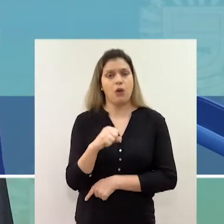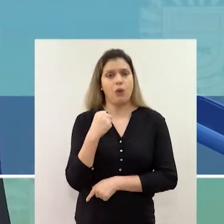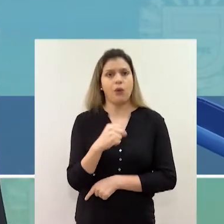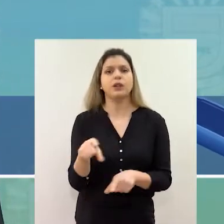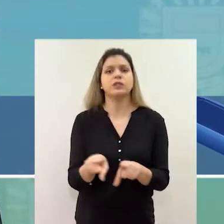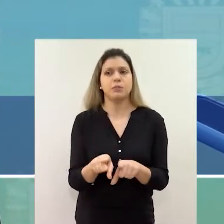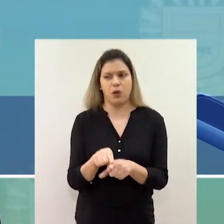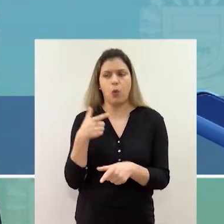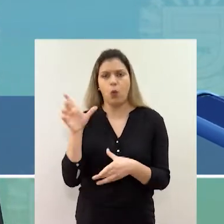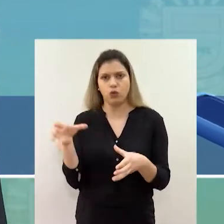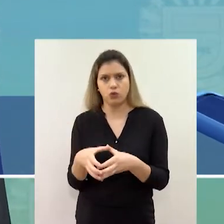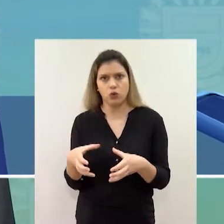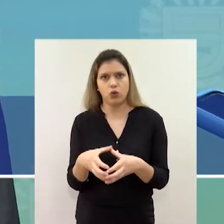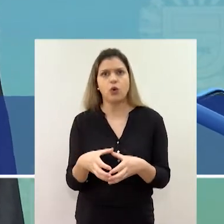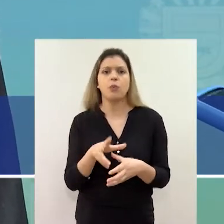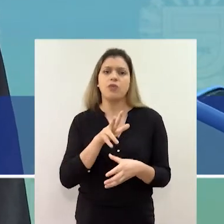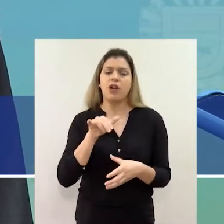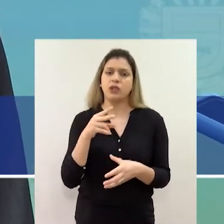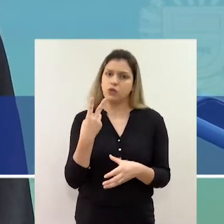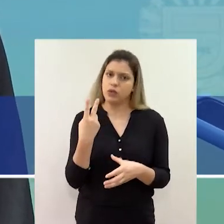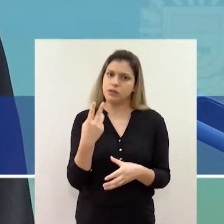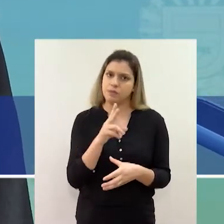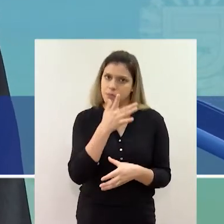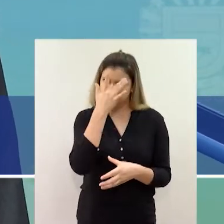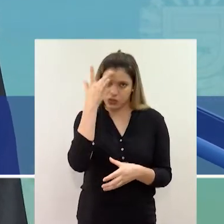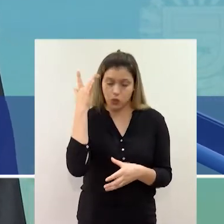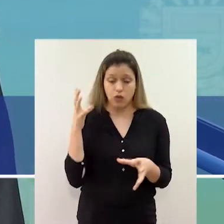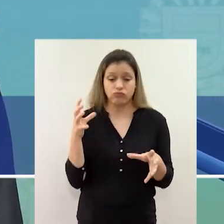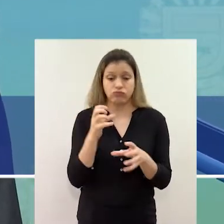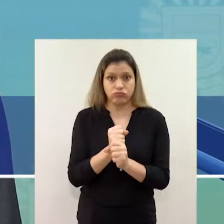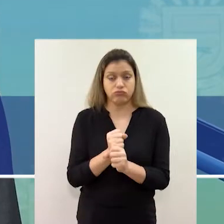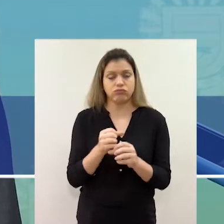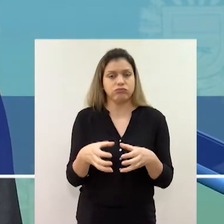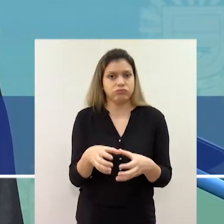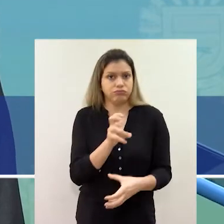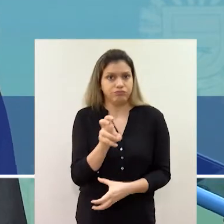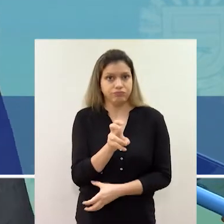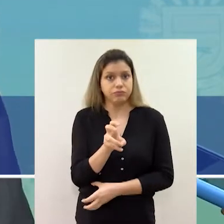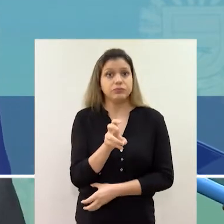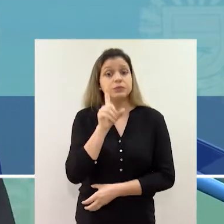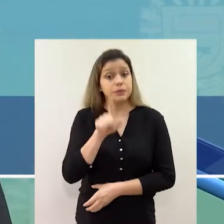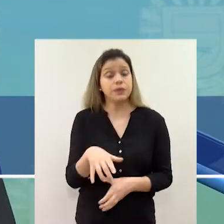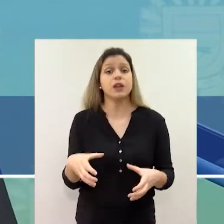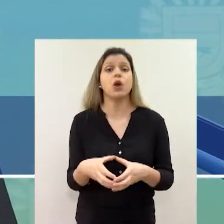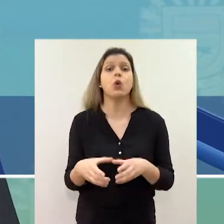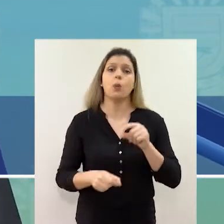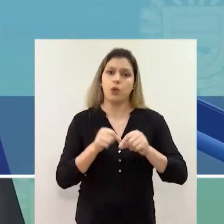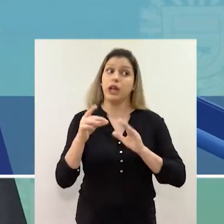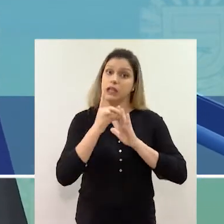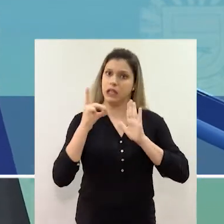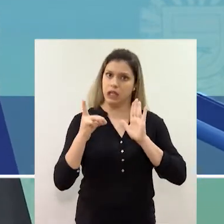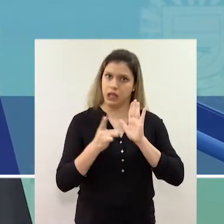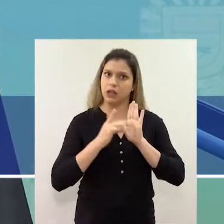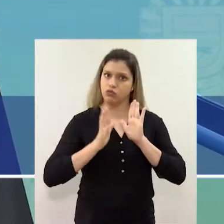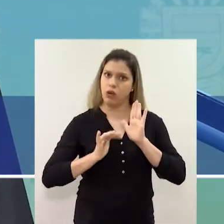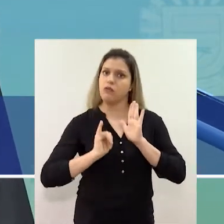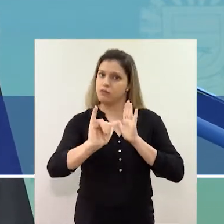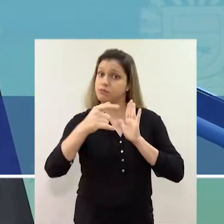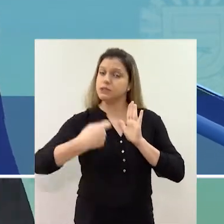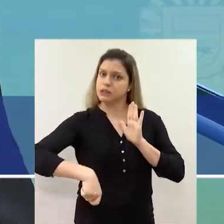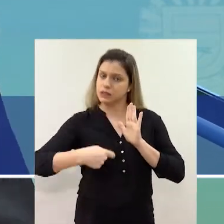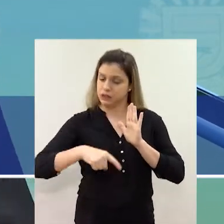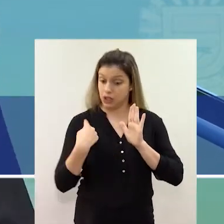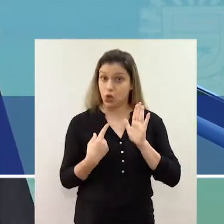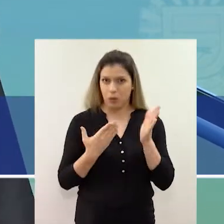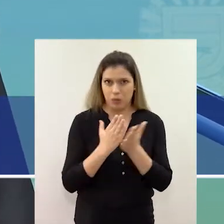e o G8 também é o outro grupo que vai indicar 2 membros. Essa comissão é prevista neste decreto do governador,